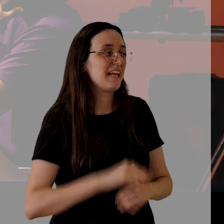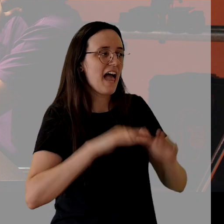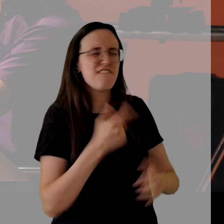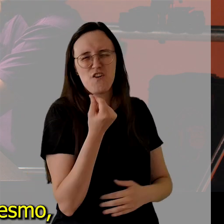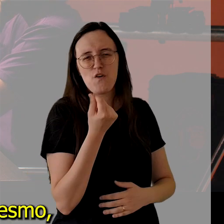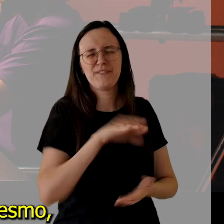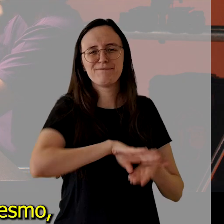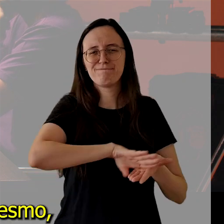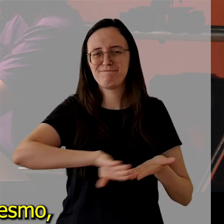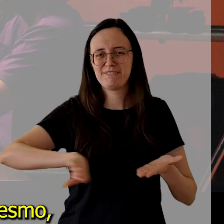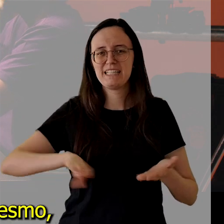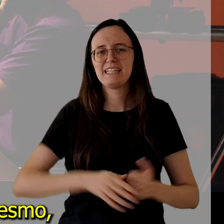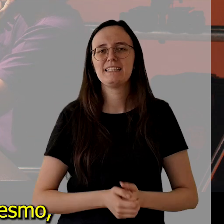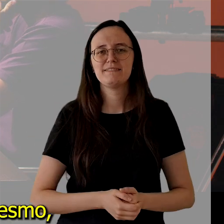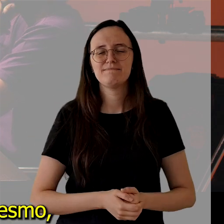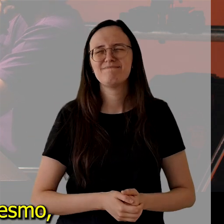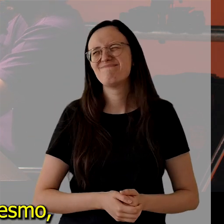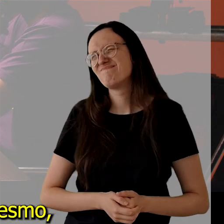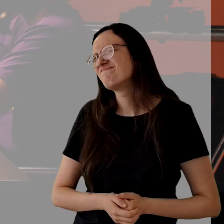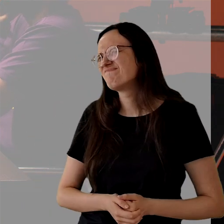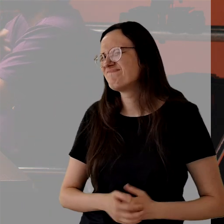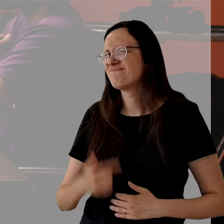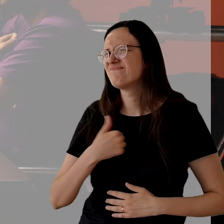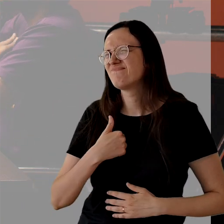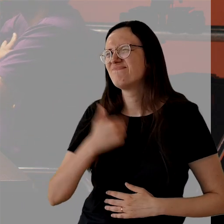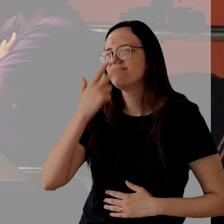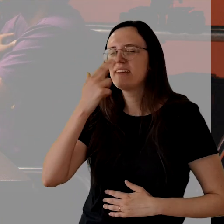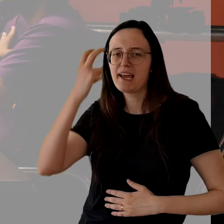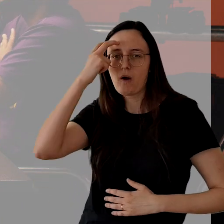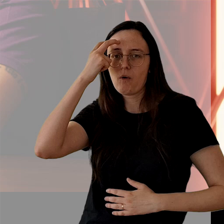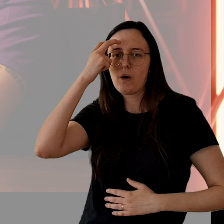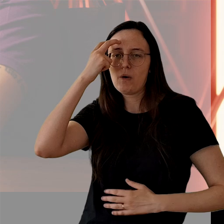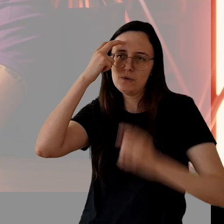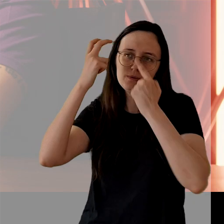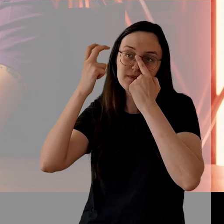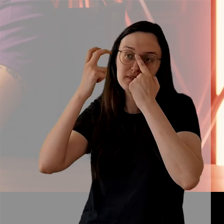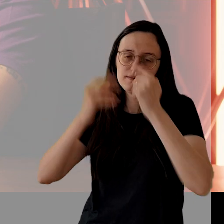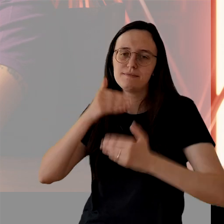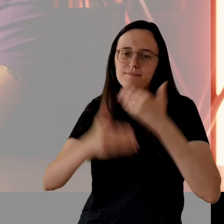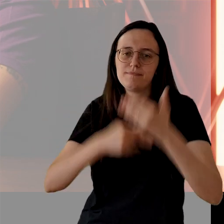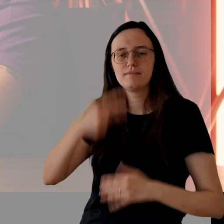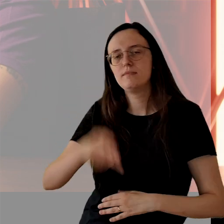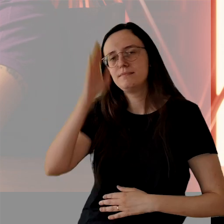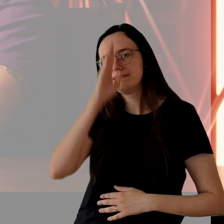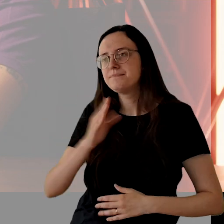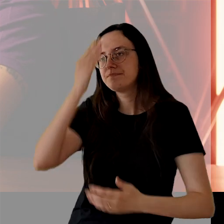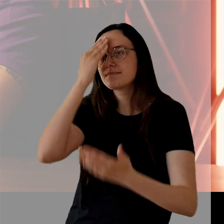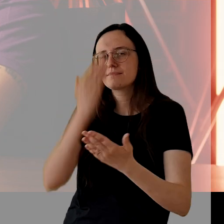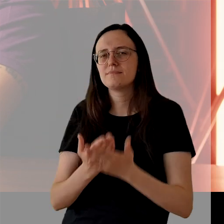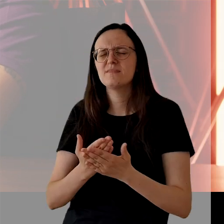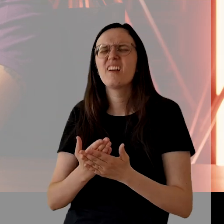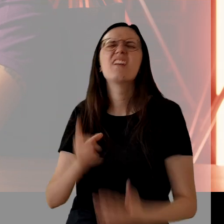né? Acho que uma questão de cultura mesmo, no processo brasileiro, isso é jogar um pouco para